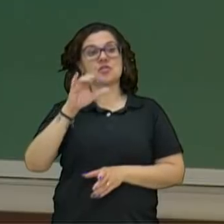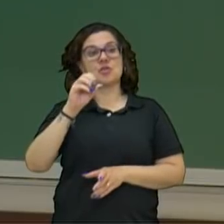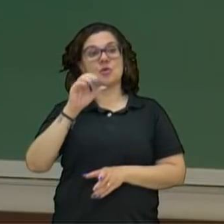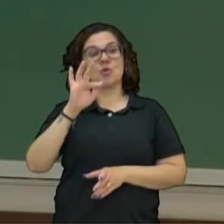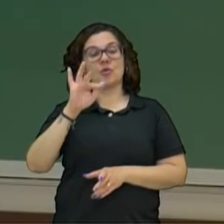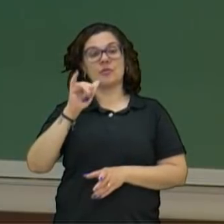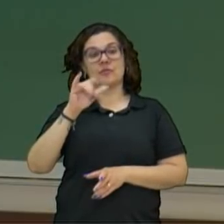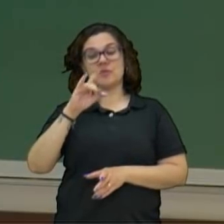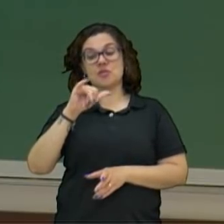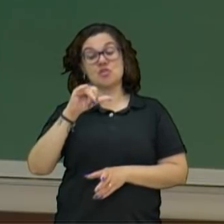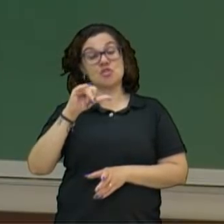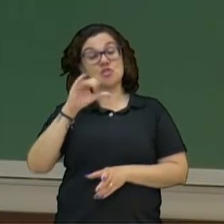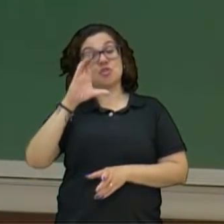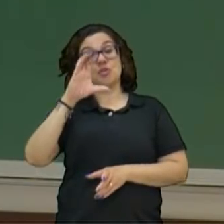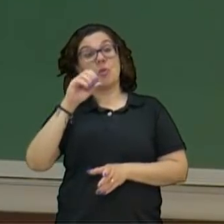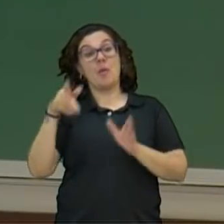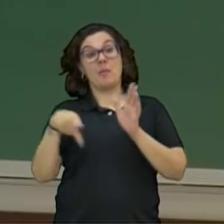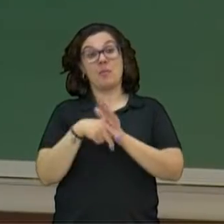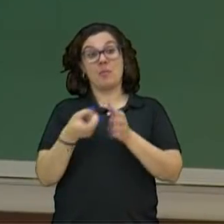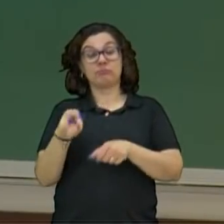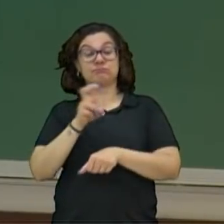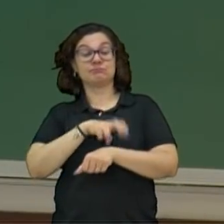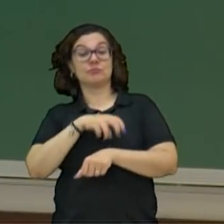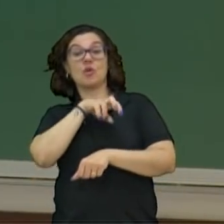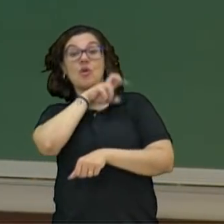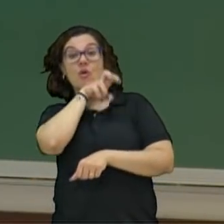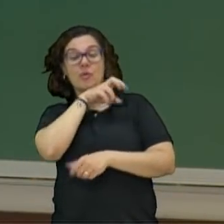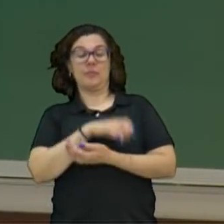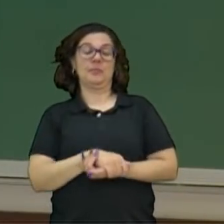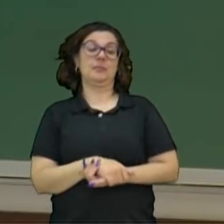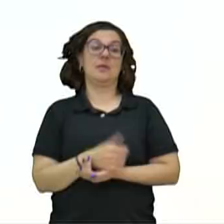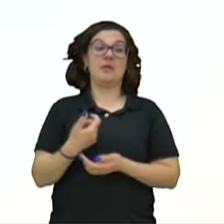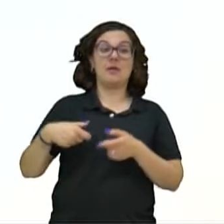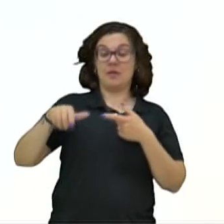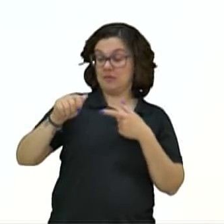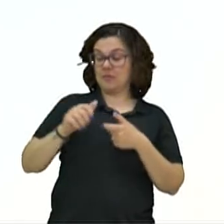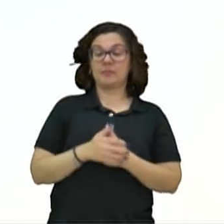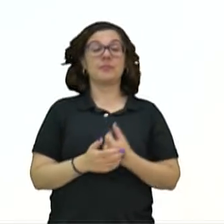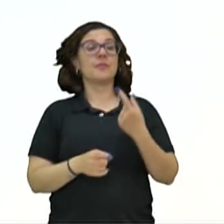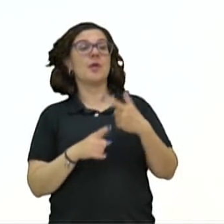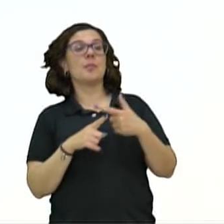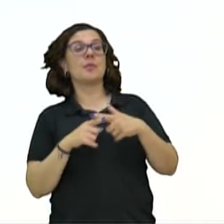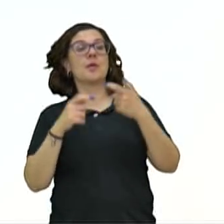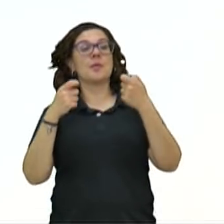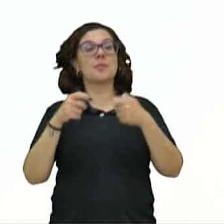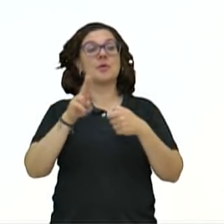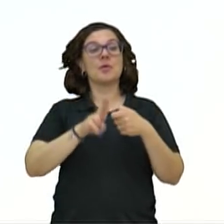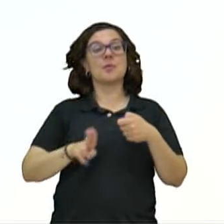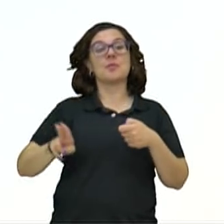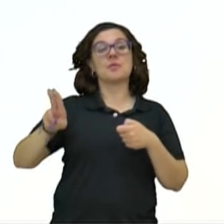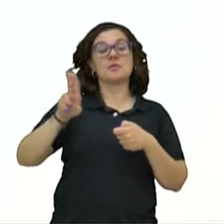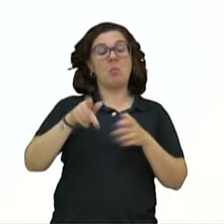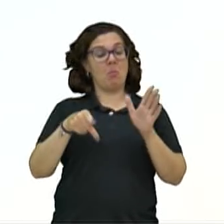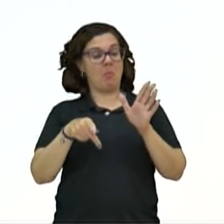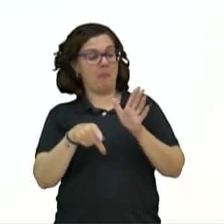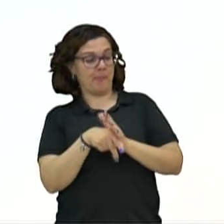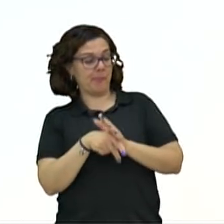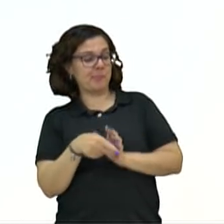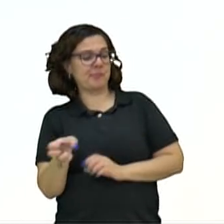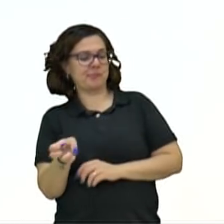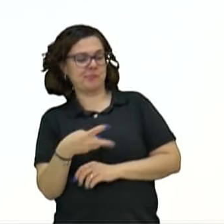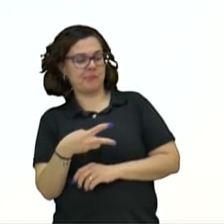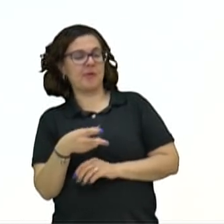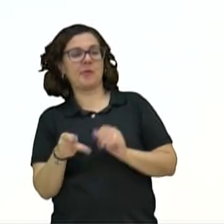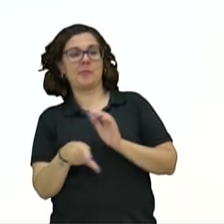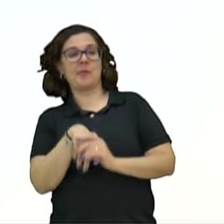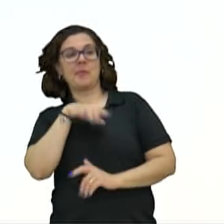picada de cobras, tá? Responda na letra A. Por que é necessário usar o próprio veneno, a